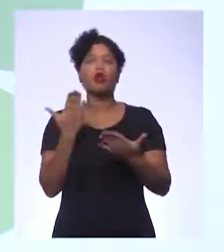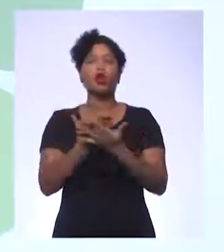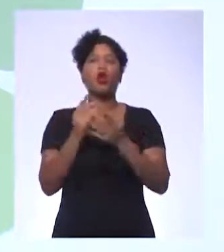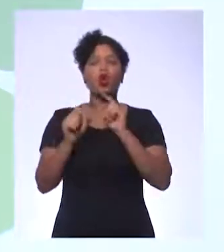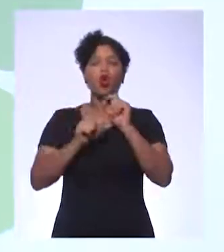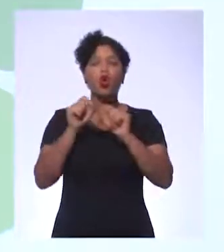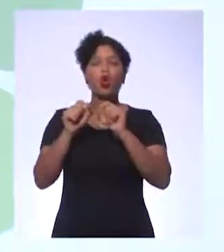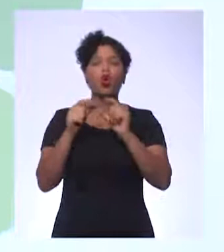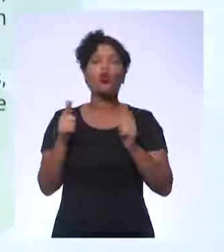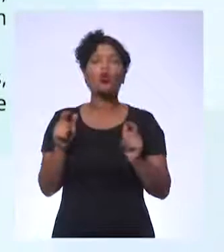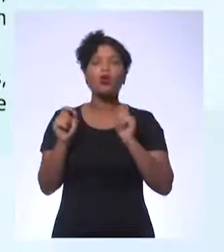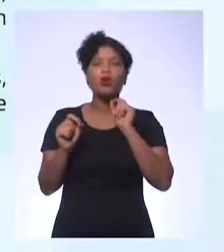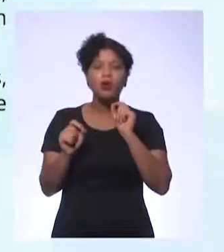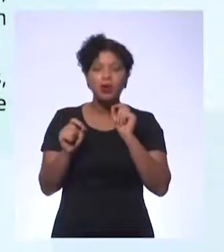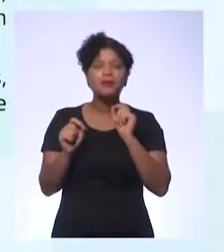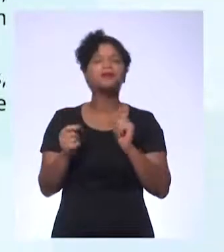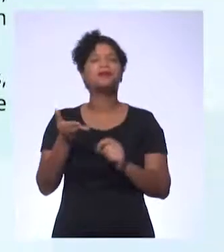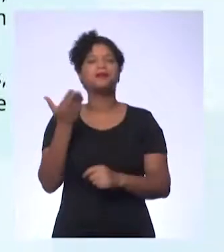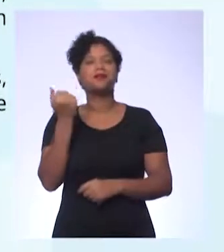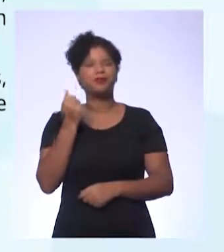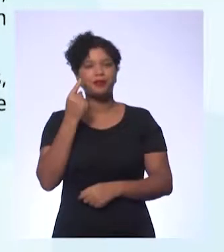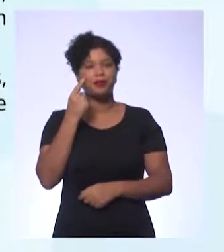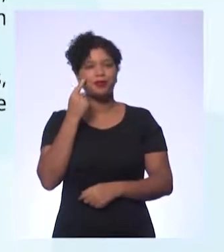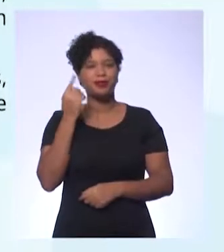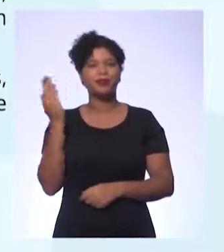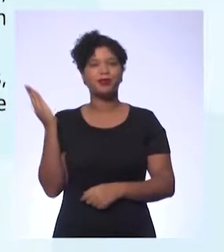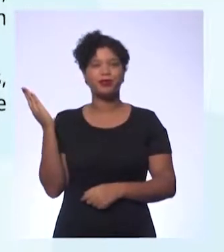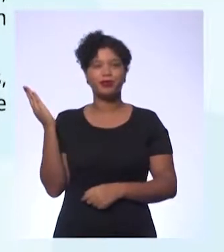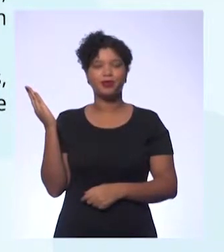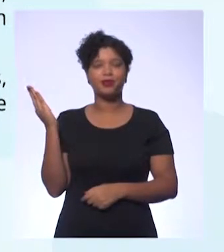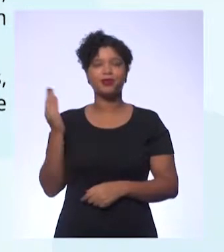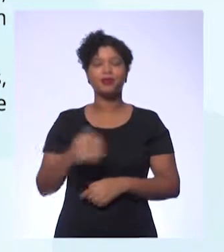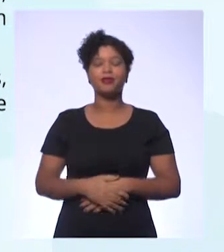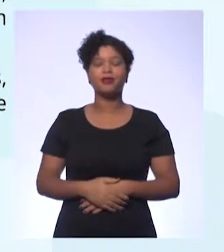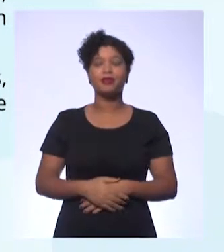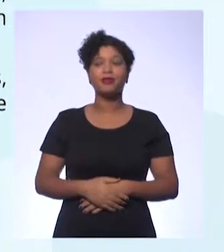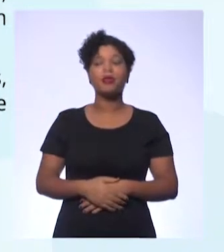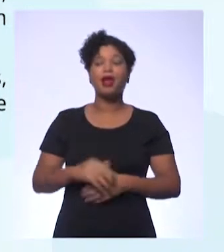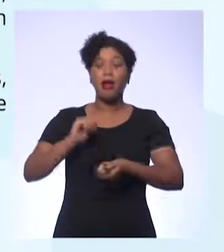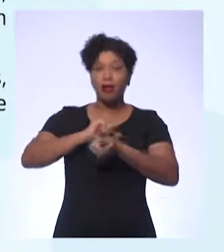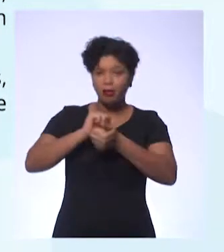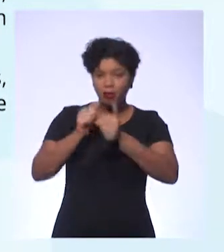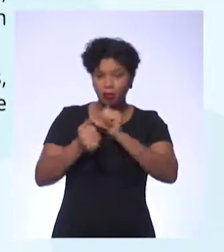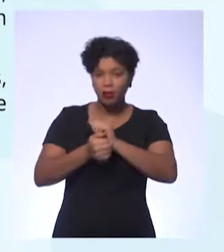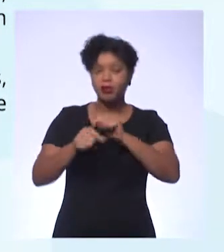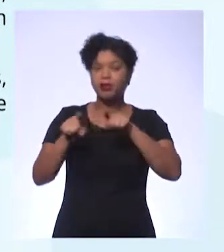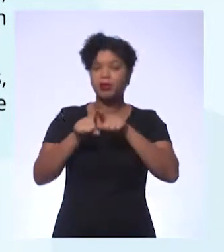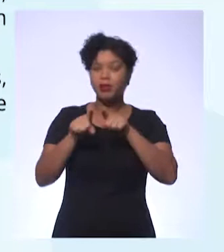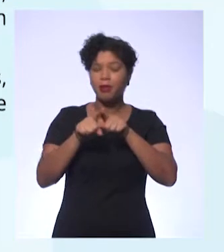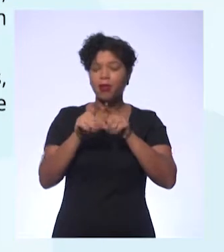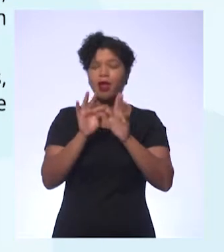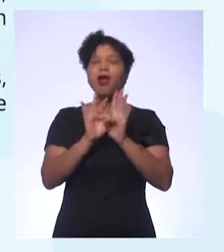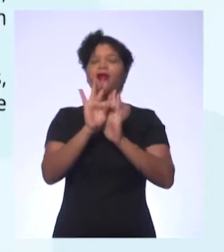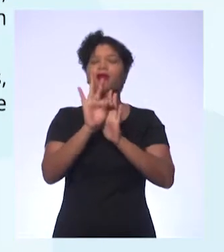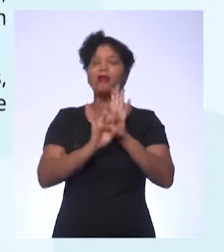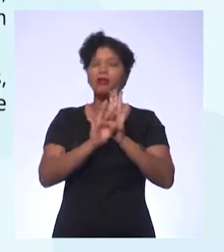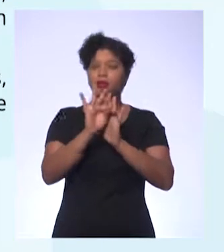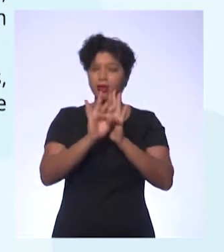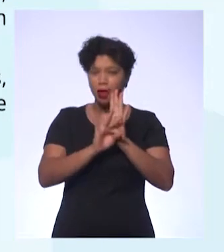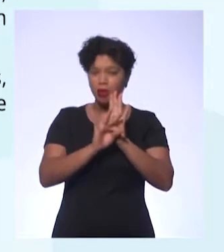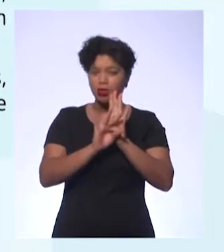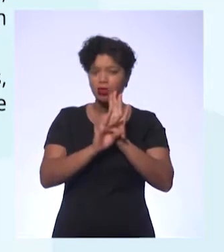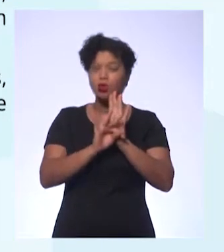tema, as habilidades e o objetivo. Tema da aula, adaptação e produção de textos para mídias